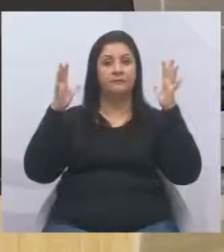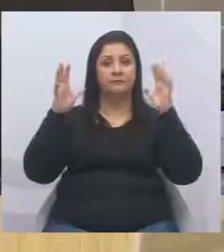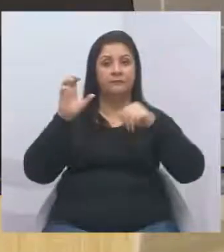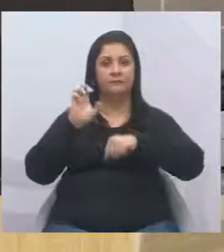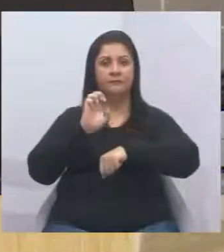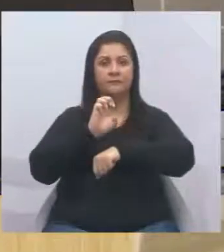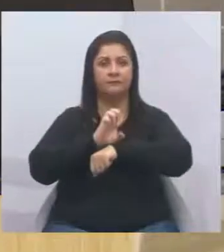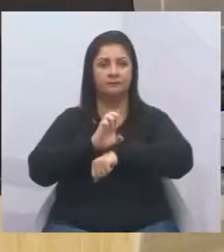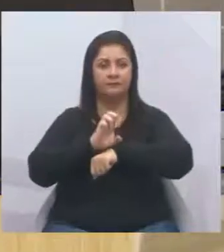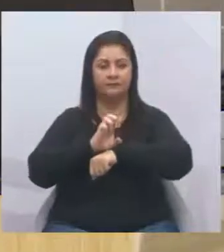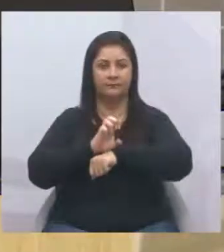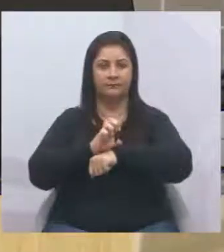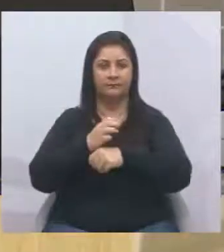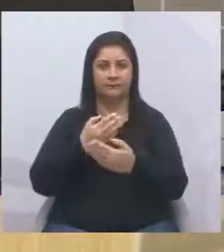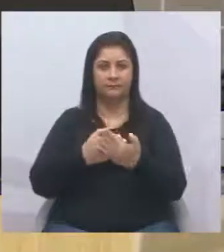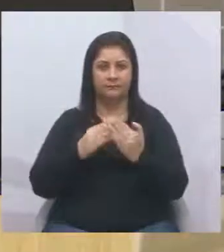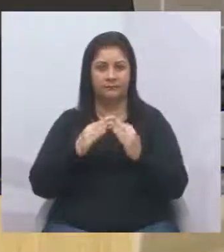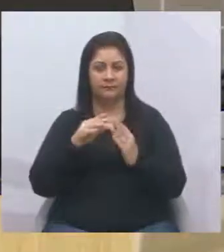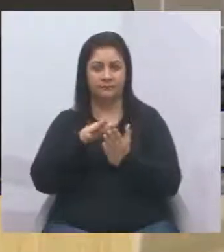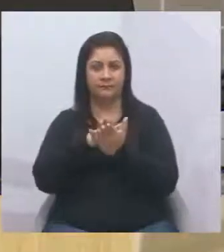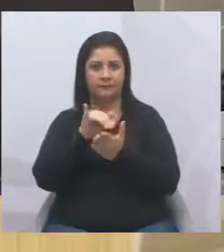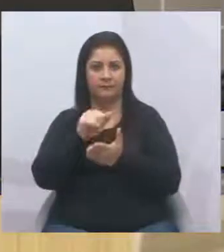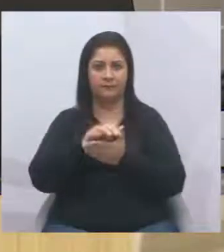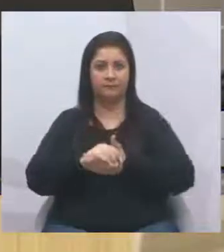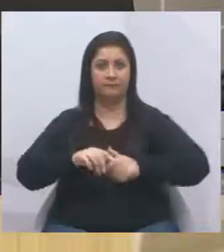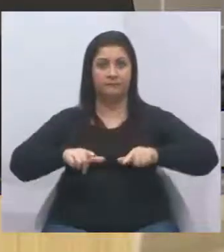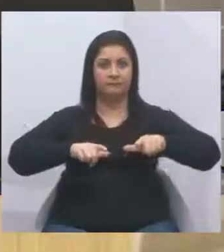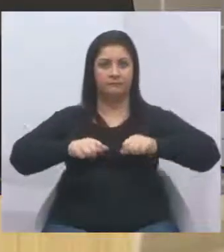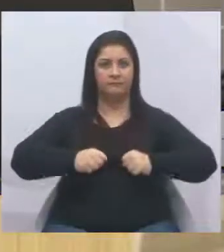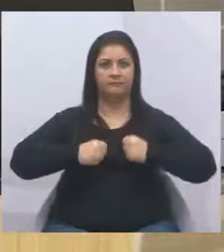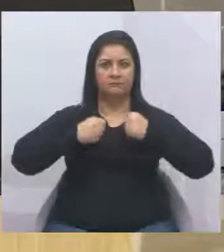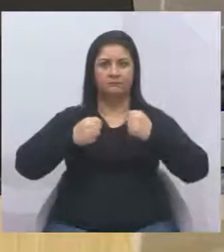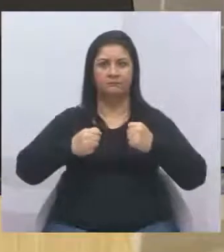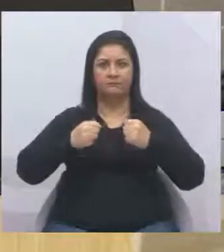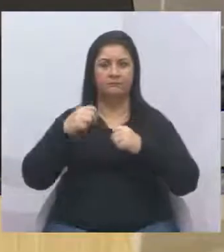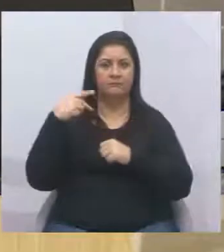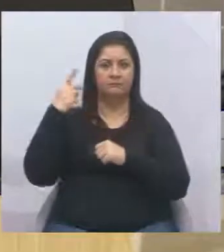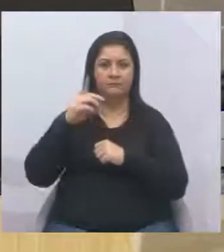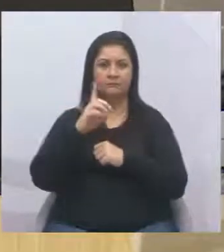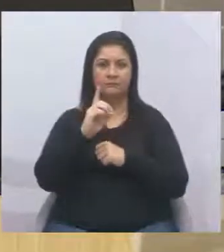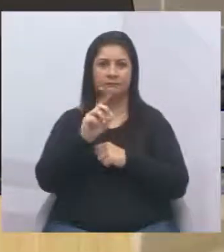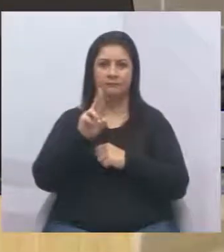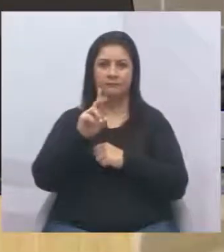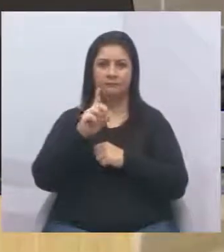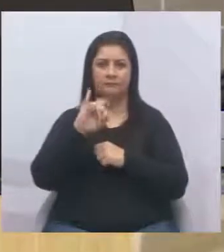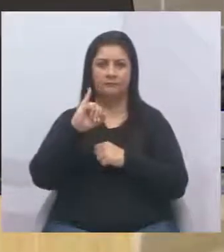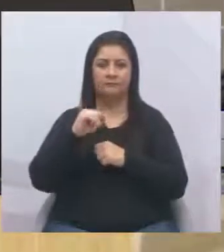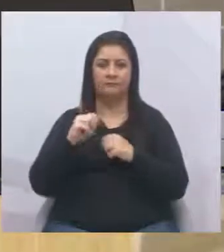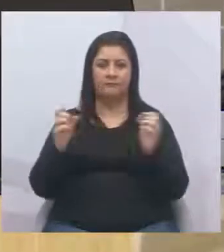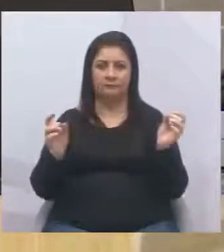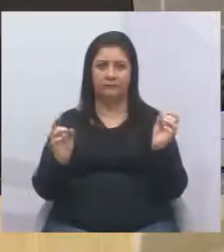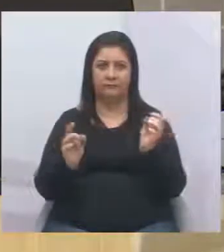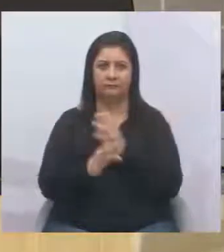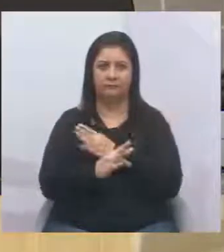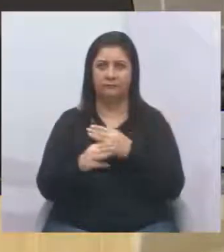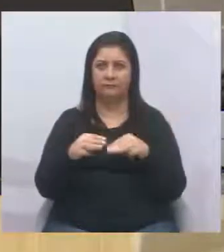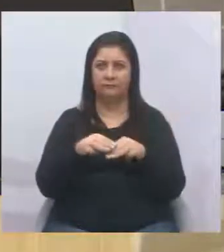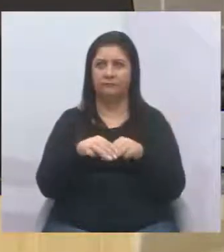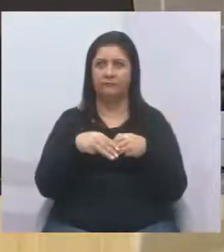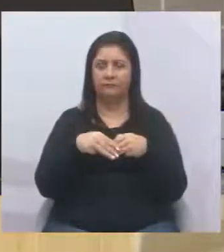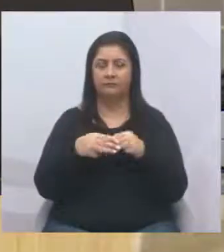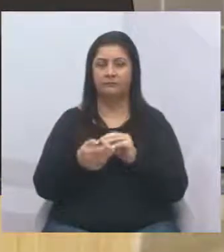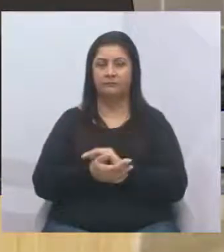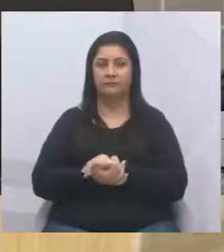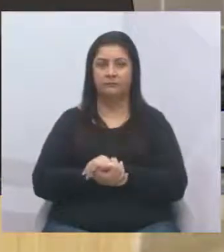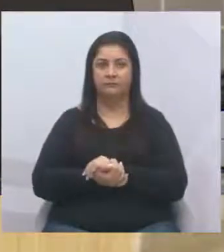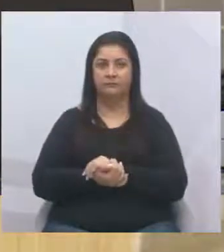Jacareí pelo empenho com quem vem desempenhando suas funções. Autoria, vereador Dude. Não temos mais moções, senhor